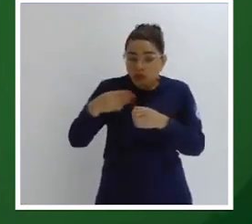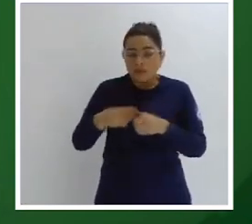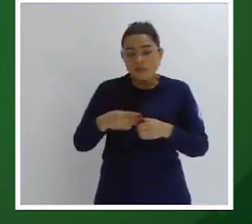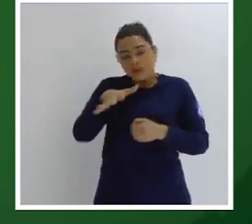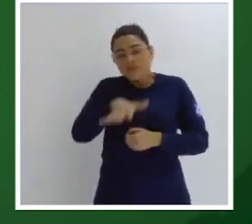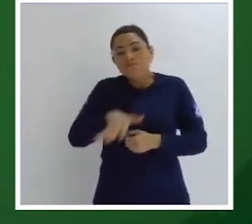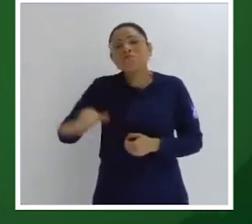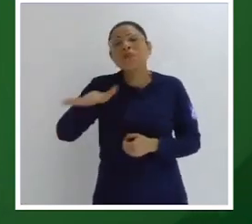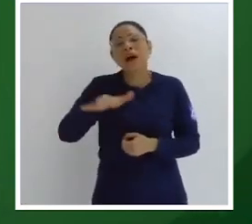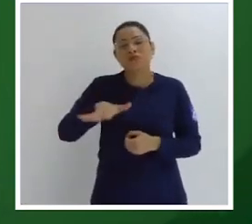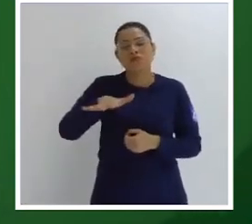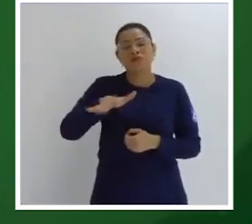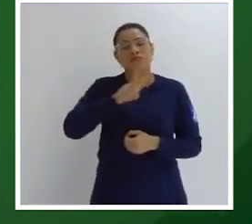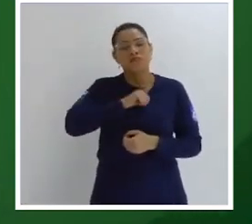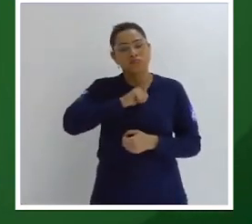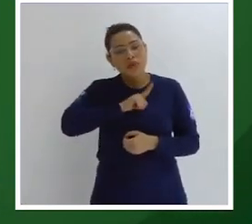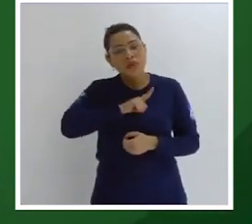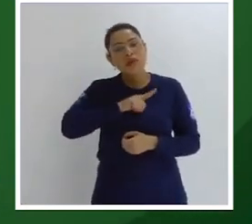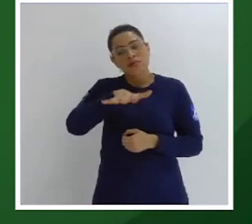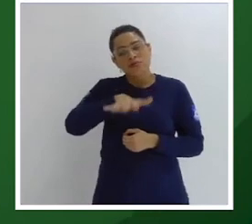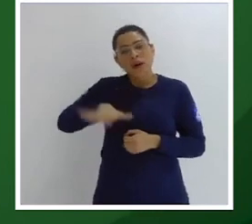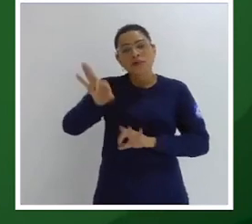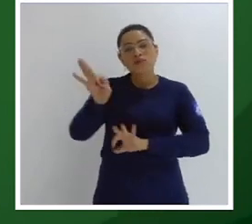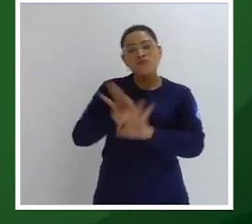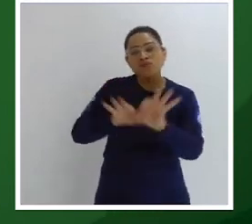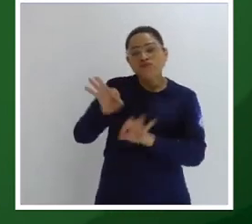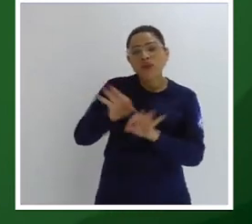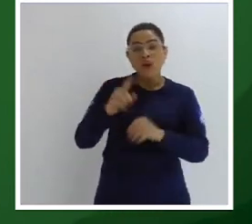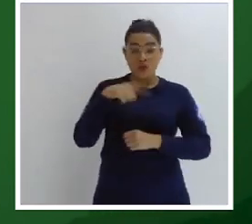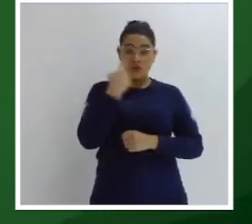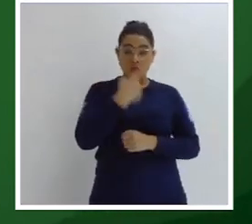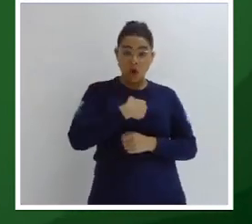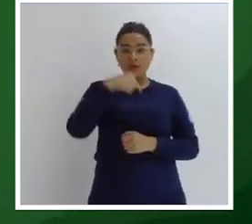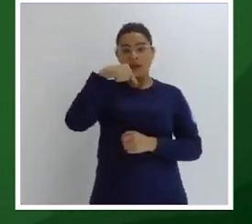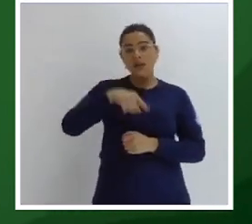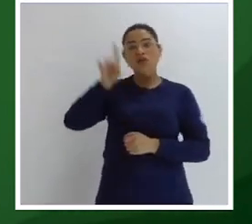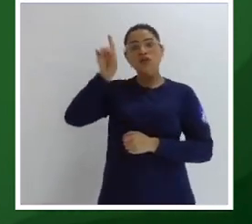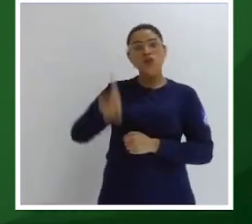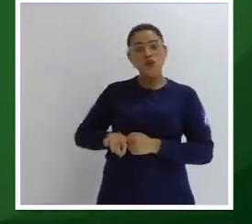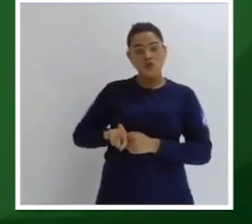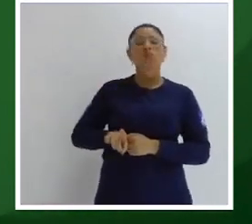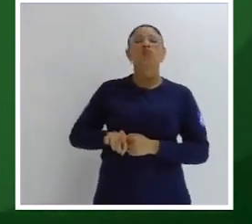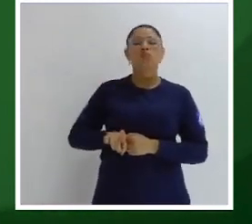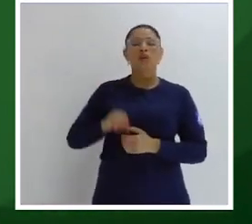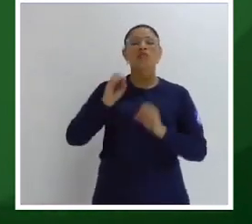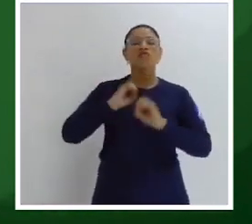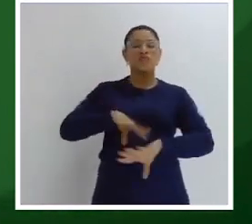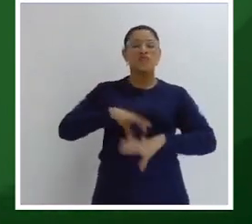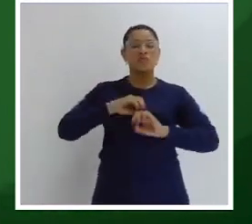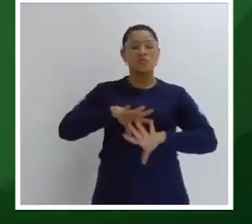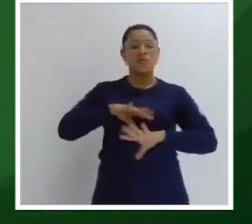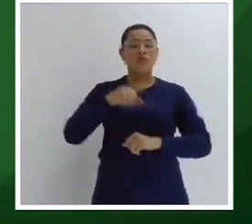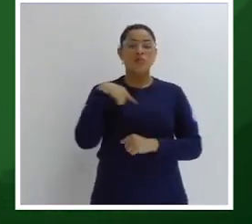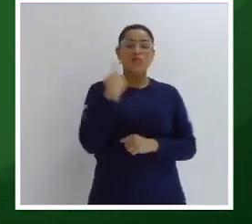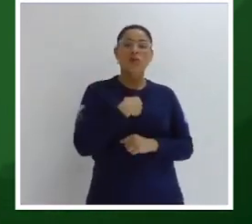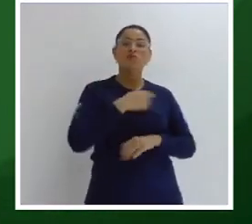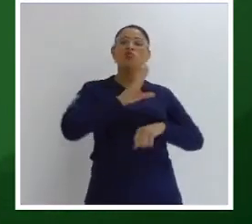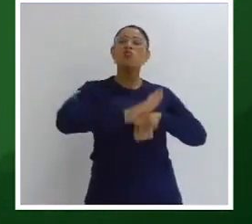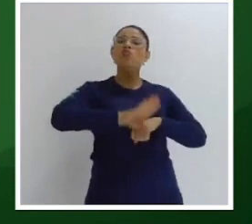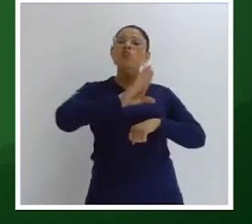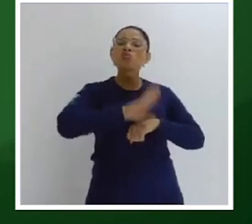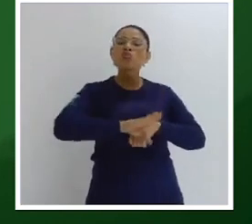seus espaços nós na diretoria de ensino nós fazemos cursos